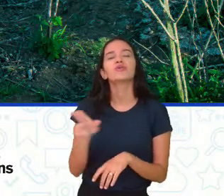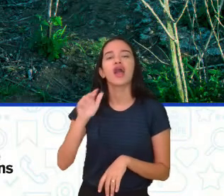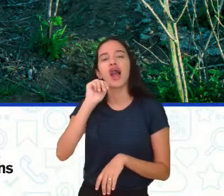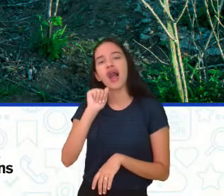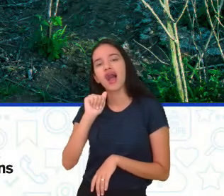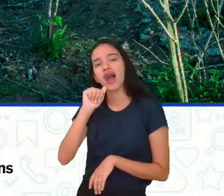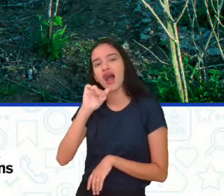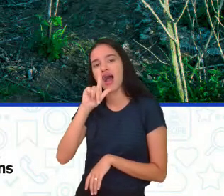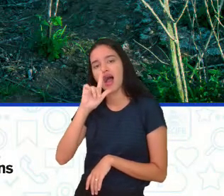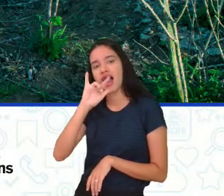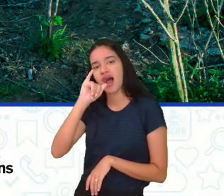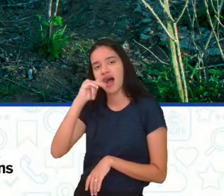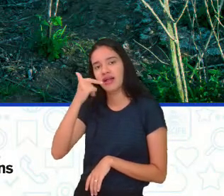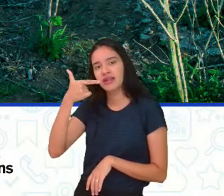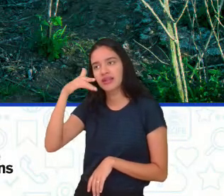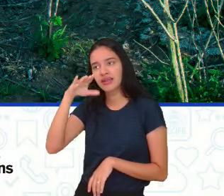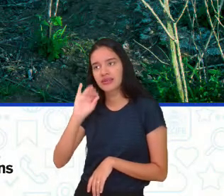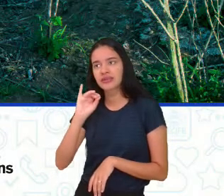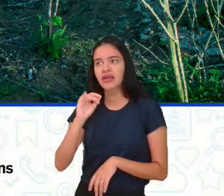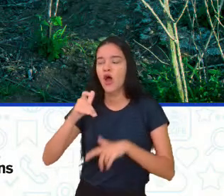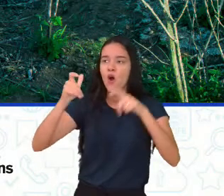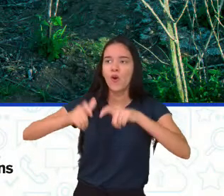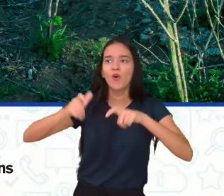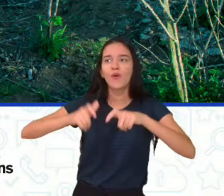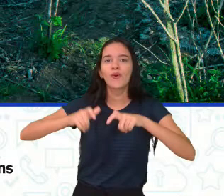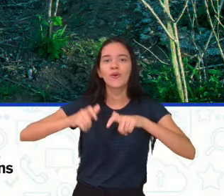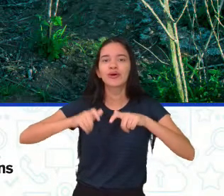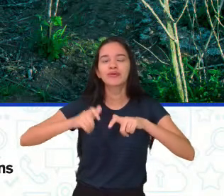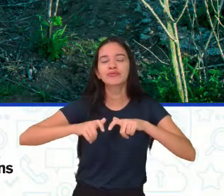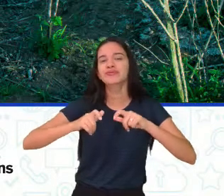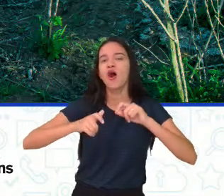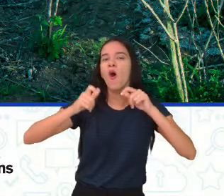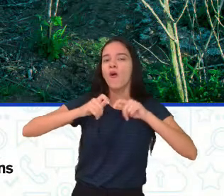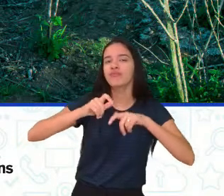é? É Aliança. Olha, o lugar do professor Giorgio é Aliança.